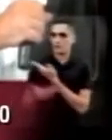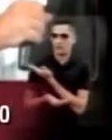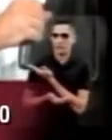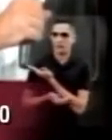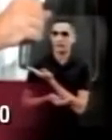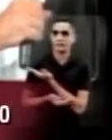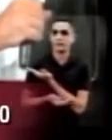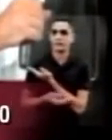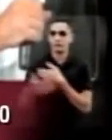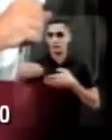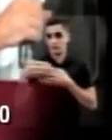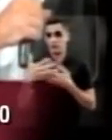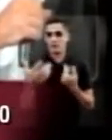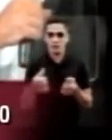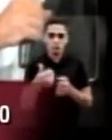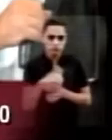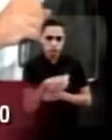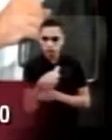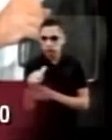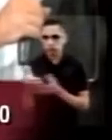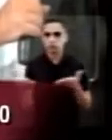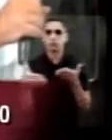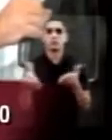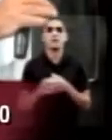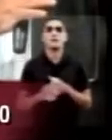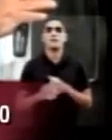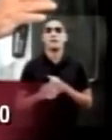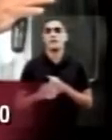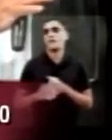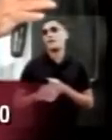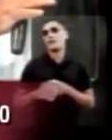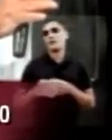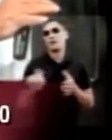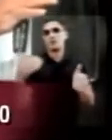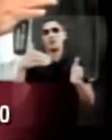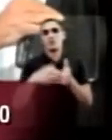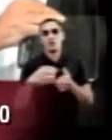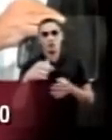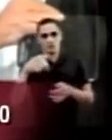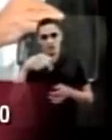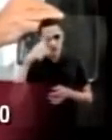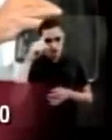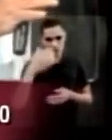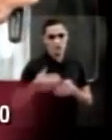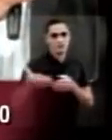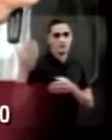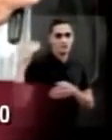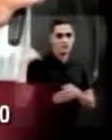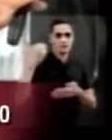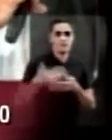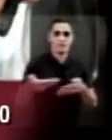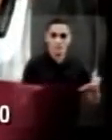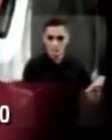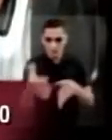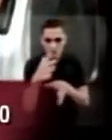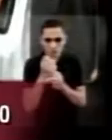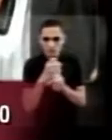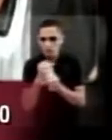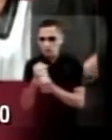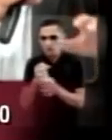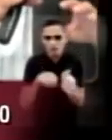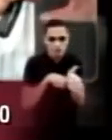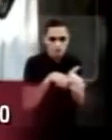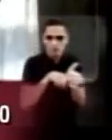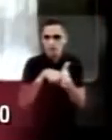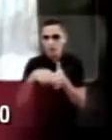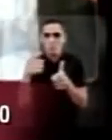nós vamos analisar agora a média móvel de casos confirmados de COVID. Seja ele de qualquer maneira,